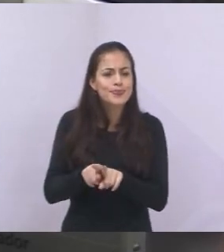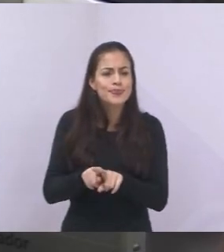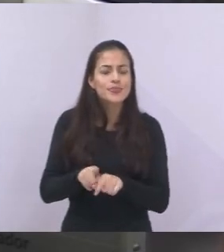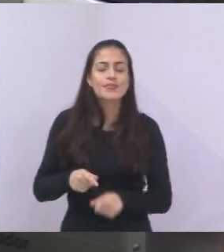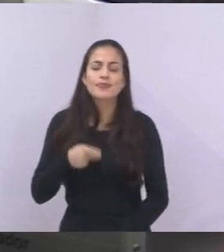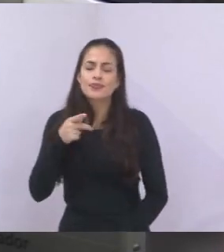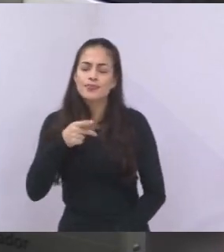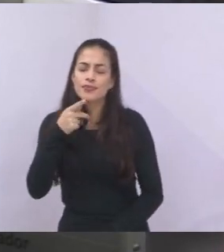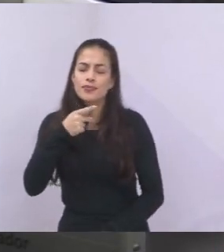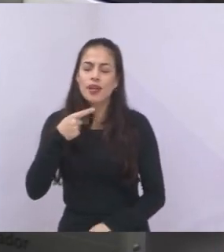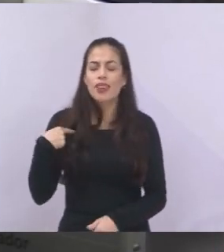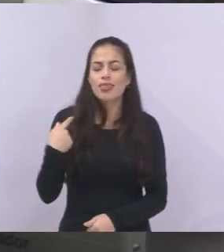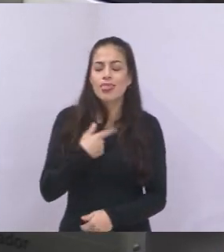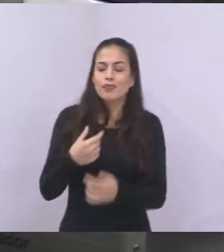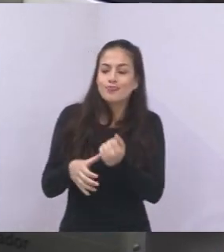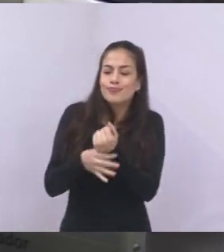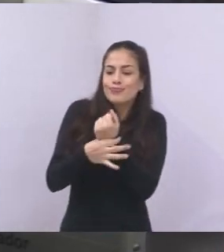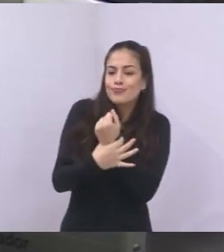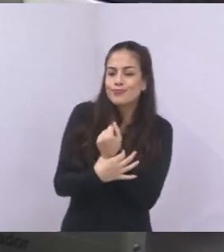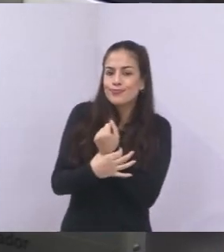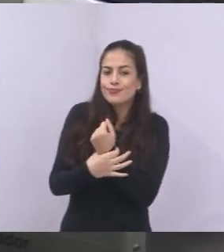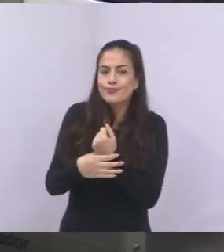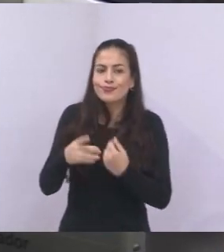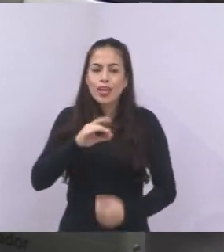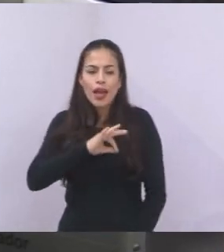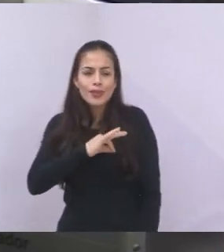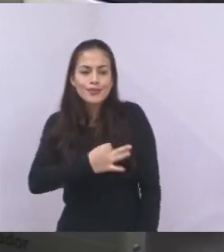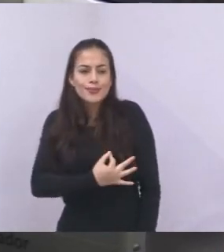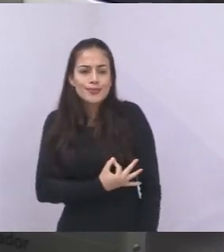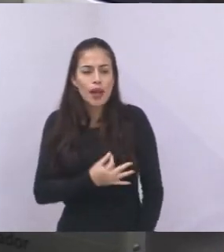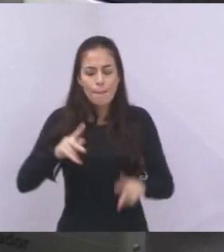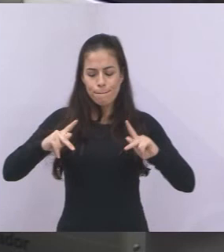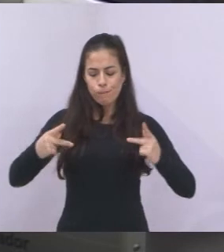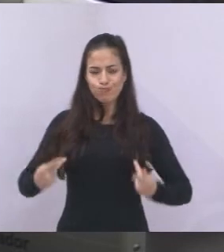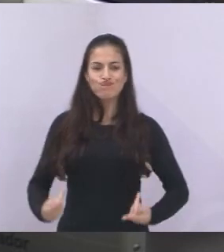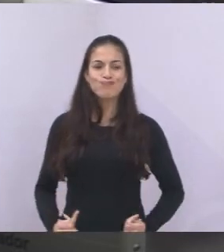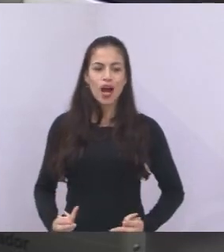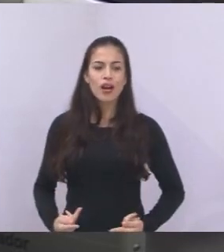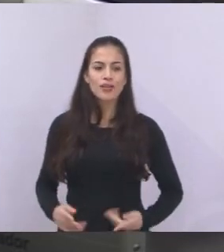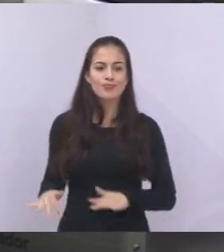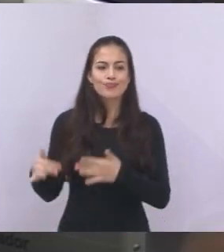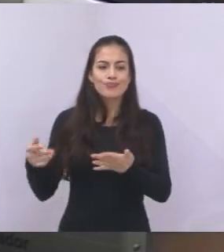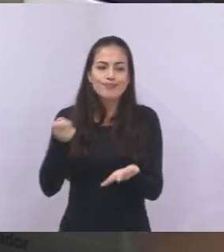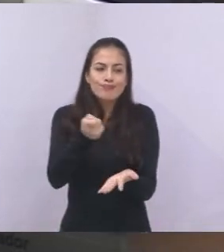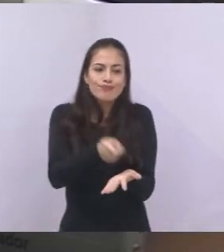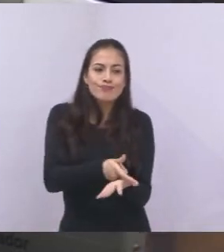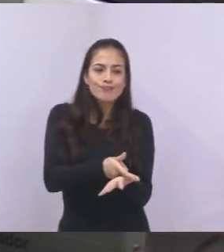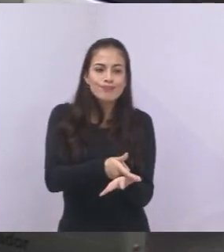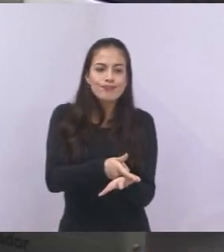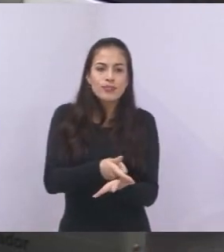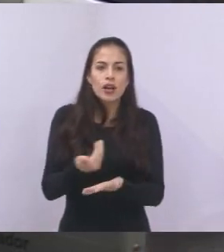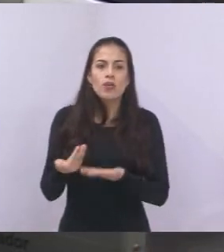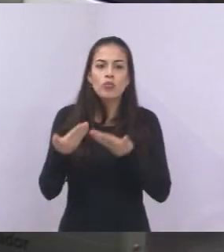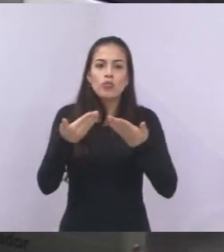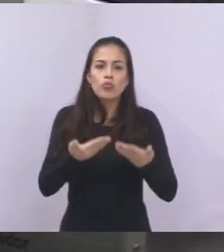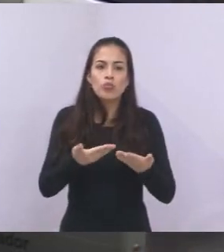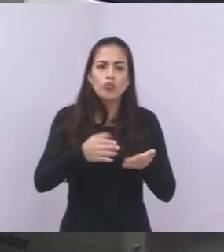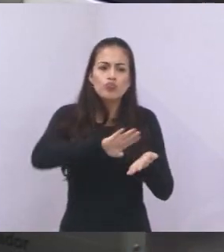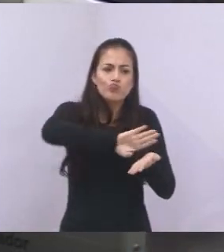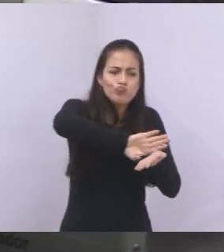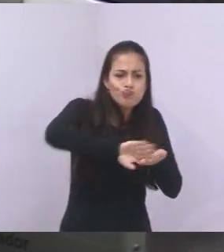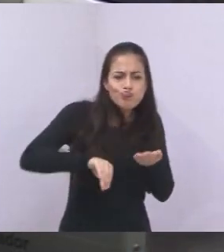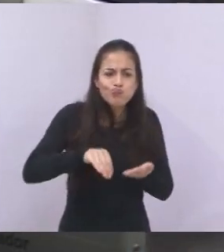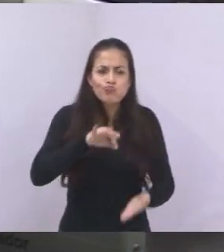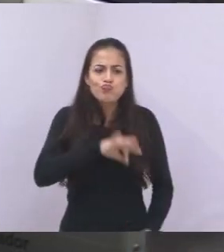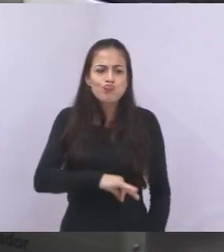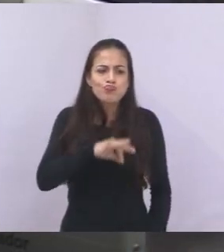assegurar a dignidade da pessoa humana. E, nesse caso, qualquer espécie de contribuição que vise confiscar o